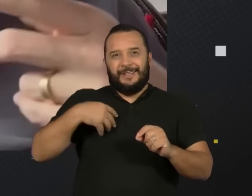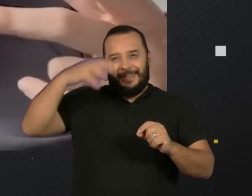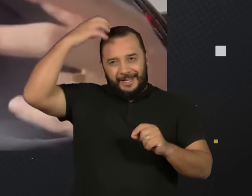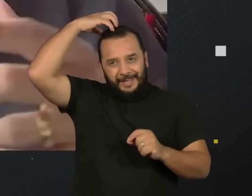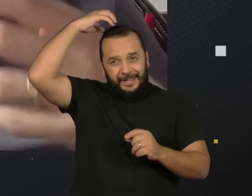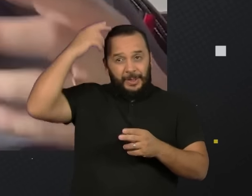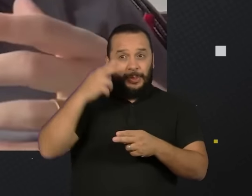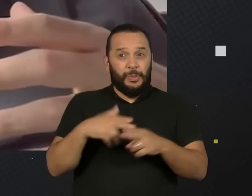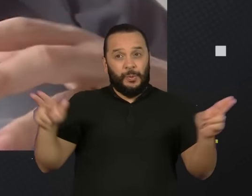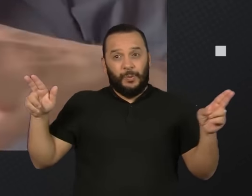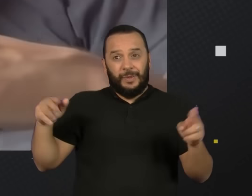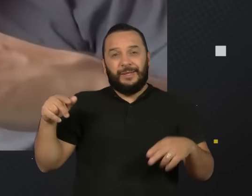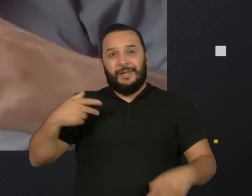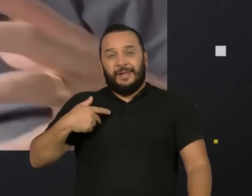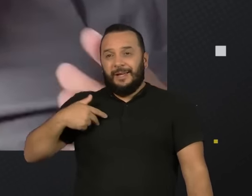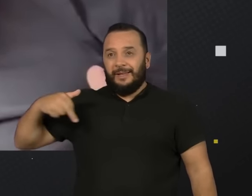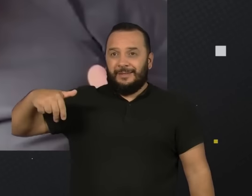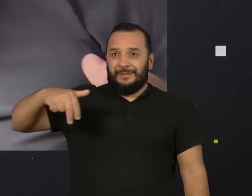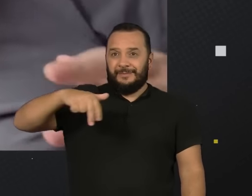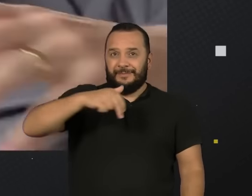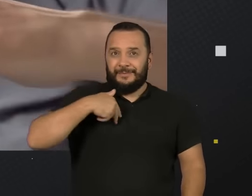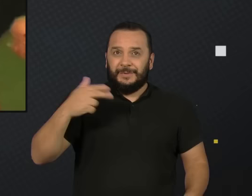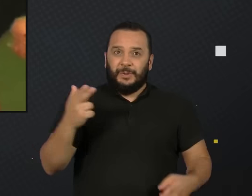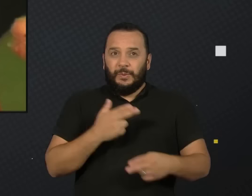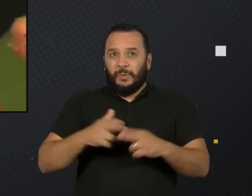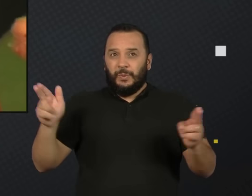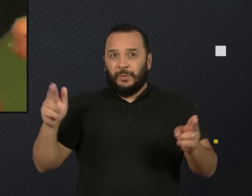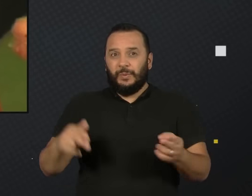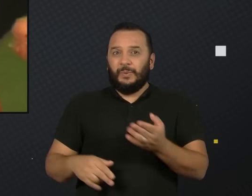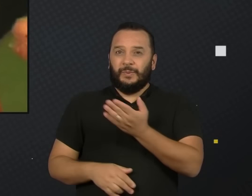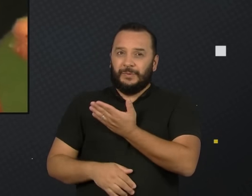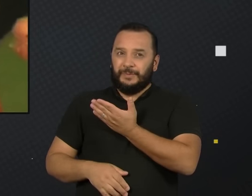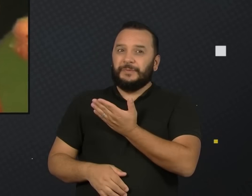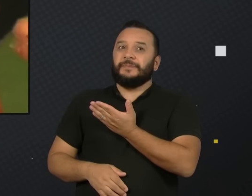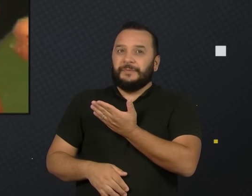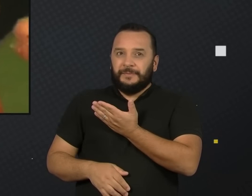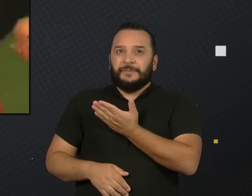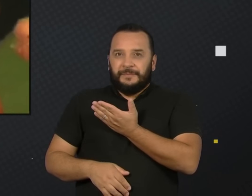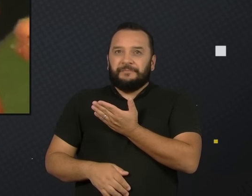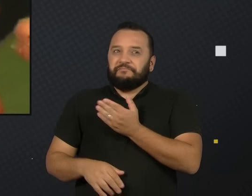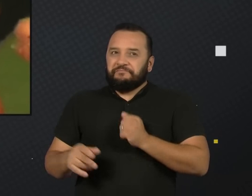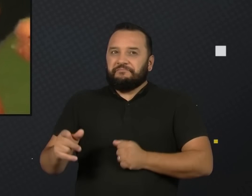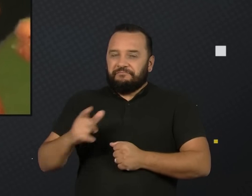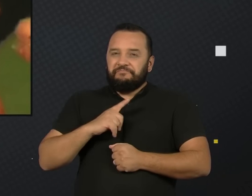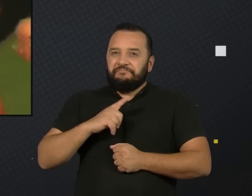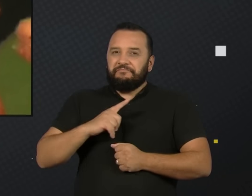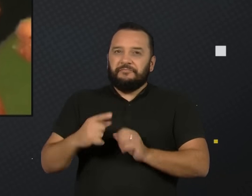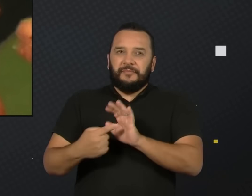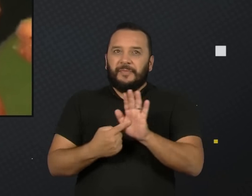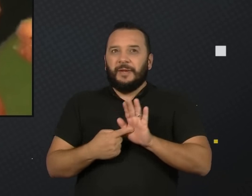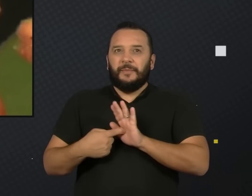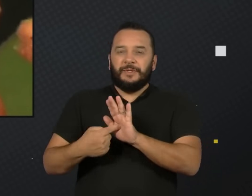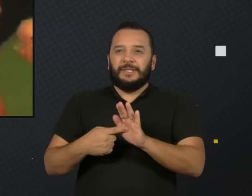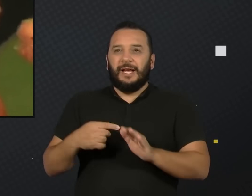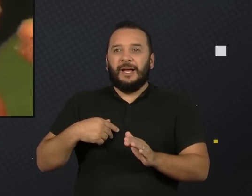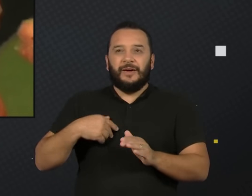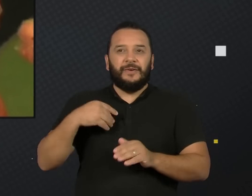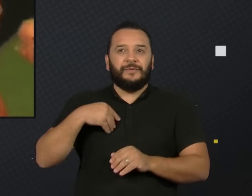e ele entrava nu numa biga romana, né? Que dava volta assim e mostrava o traseiro